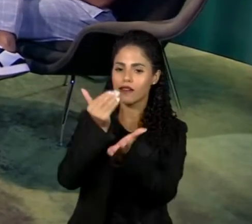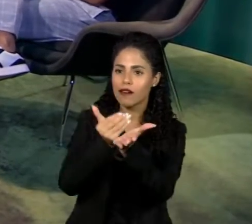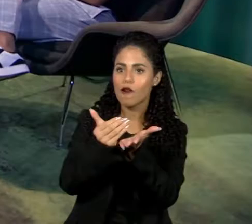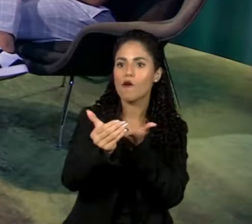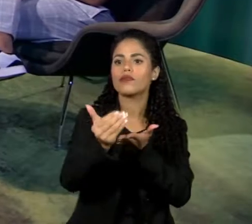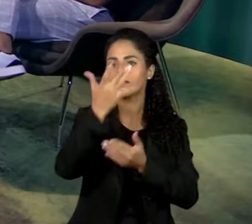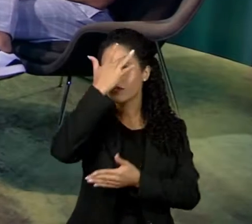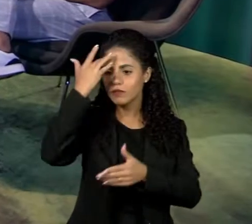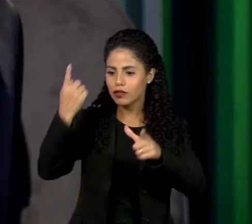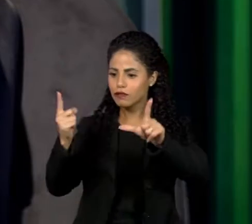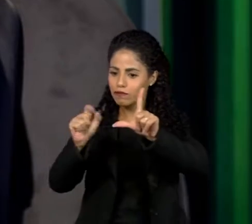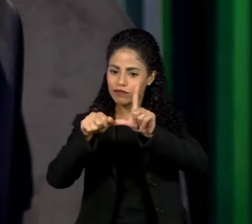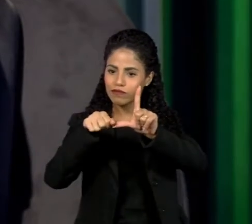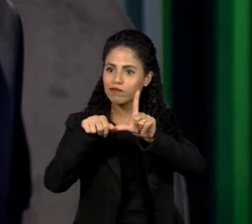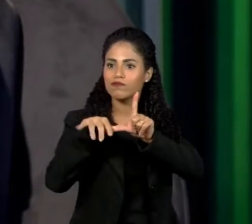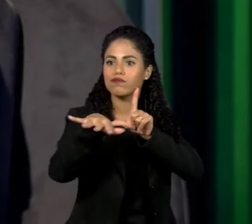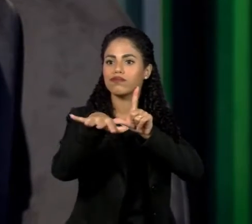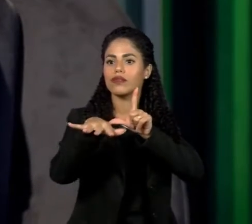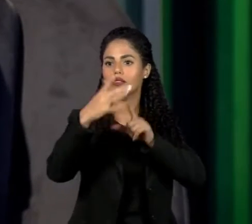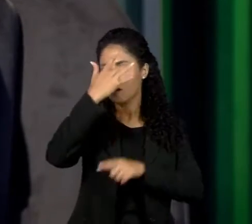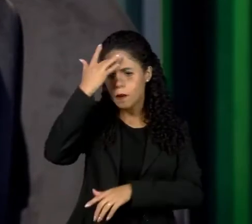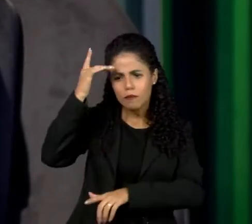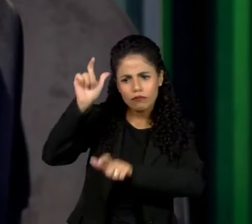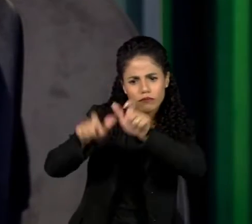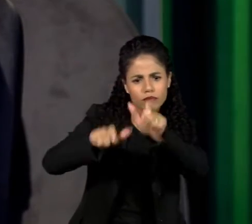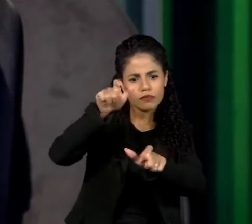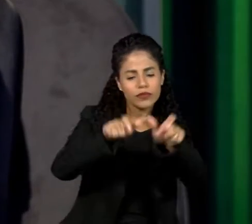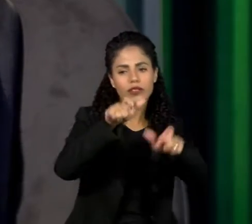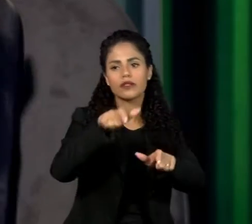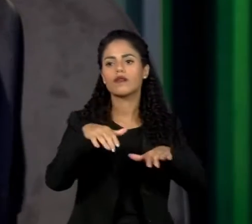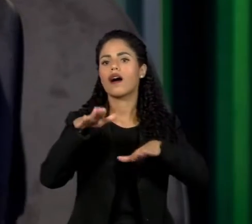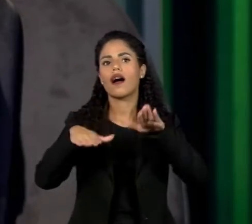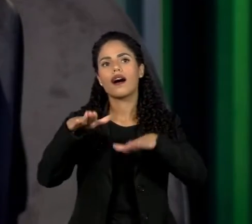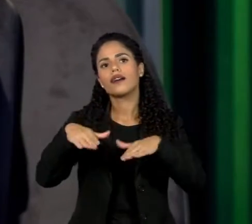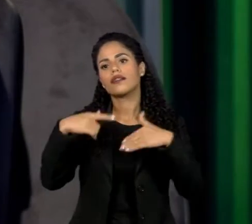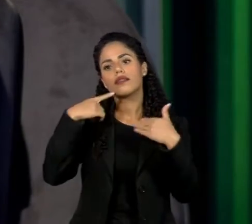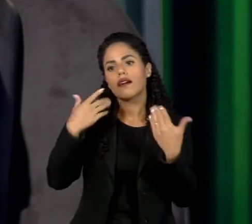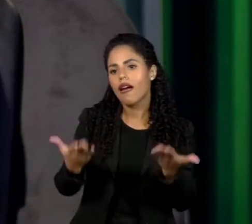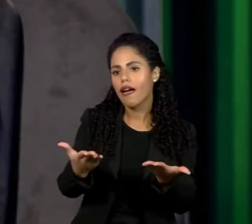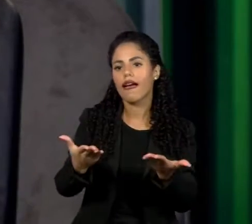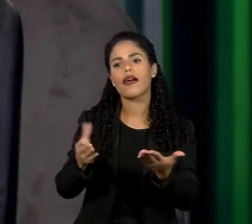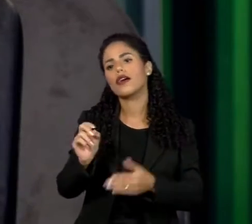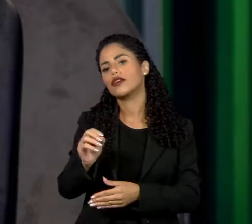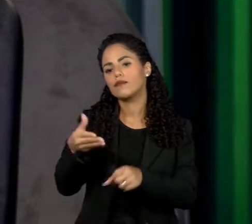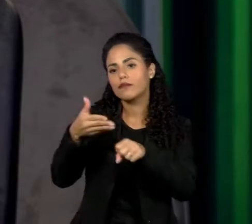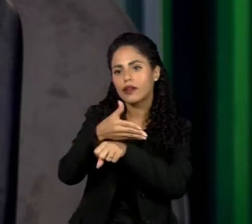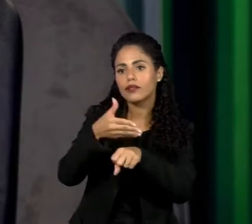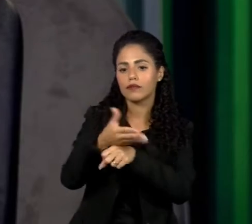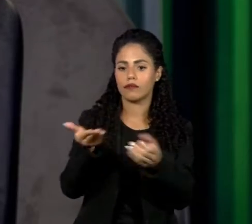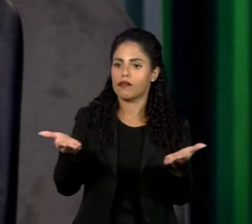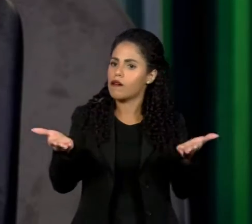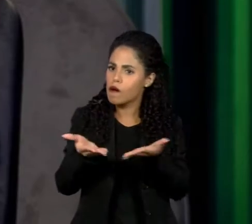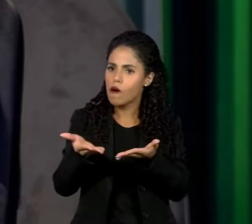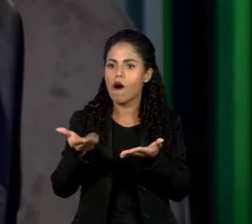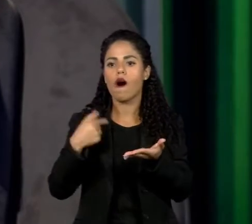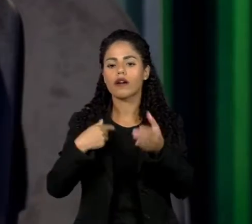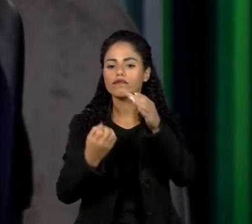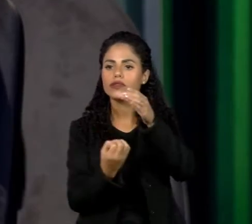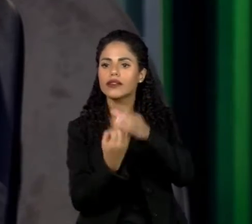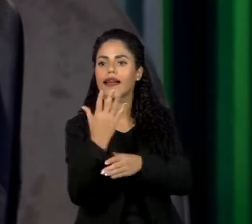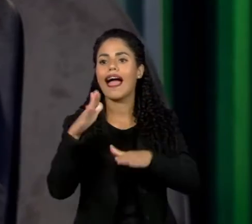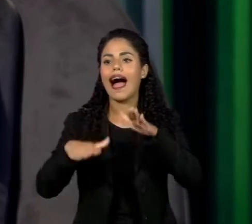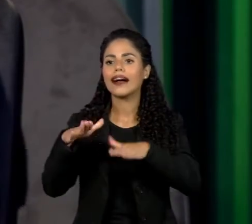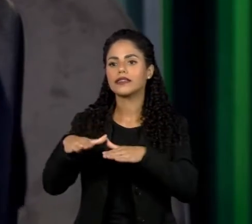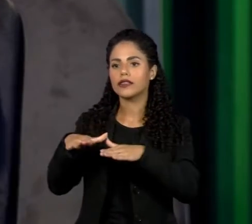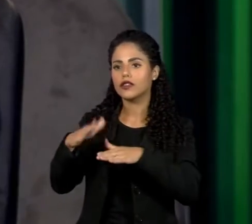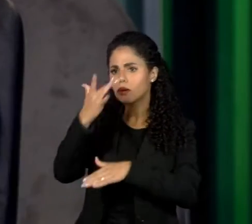os influenciadores digitais, que são pessoas que muitas das vezes estão no Oiapoque, ao Chuí. Nesse momento tem um criador em alguma favela de São Paulo